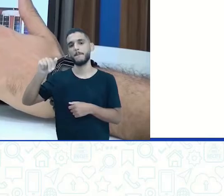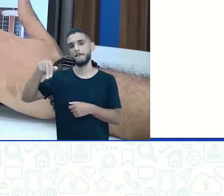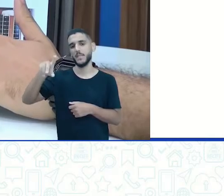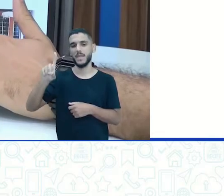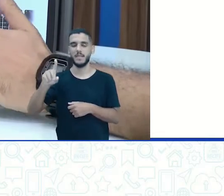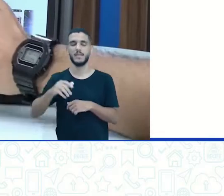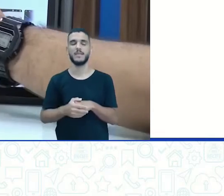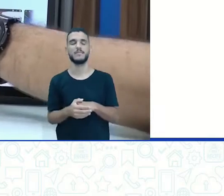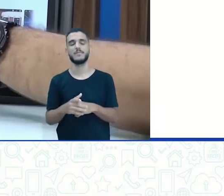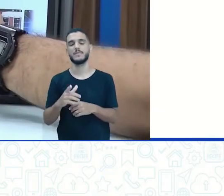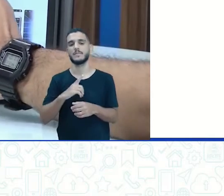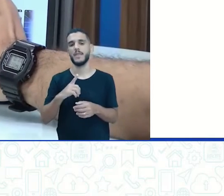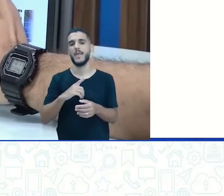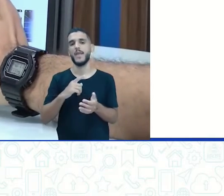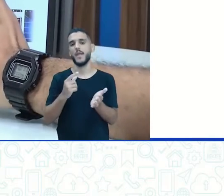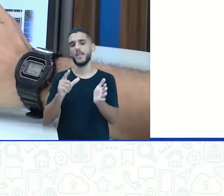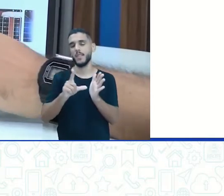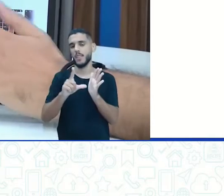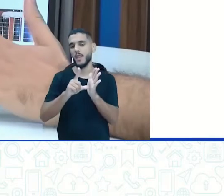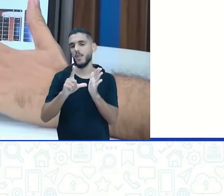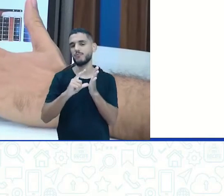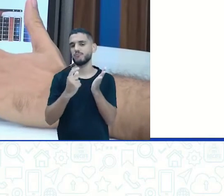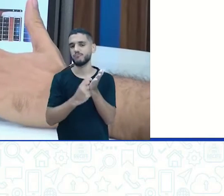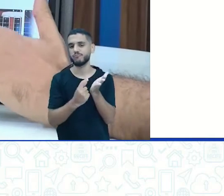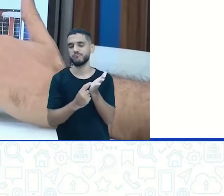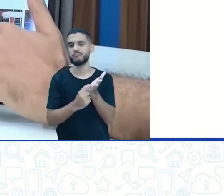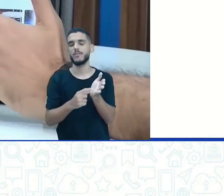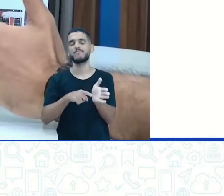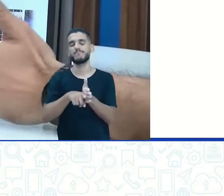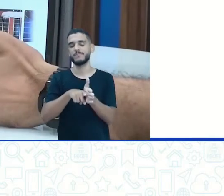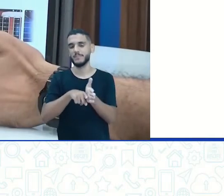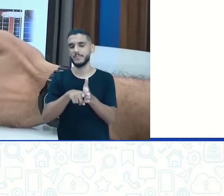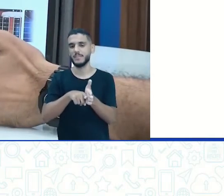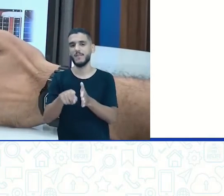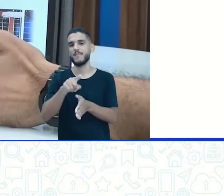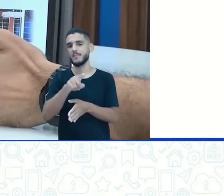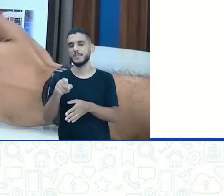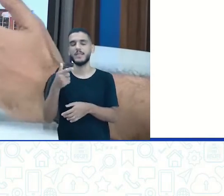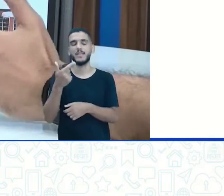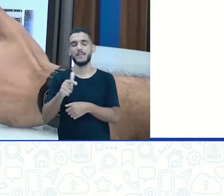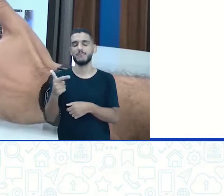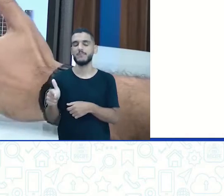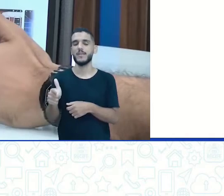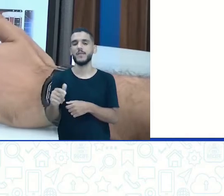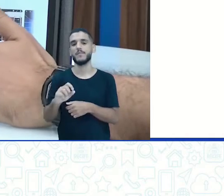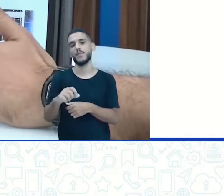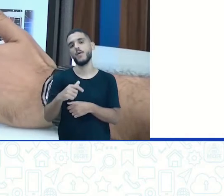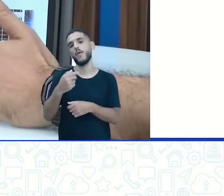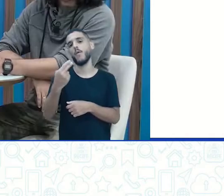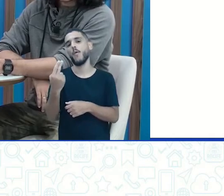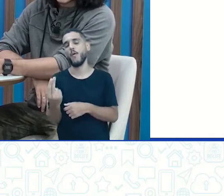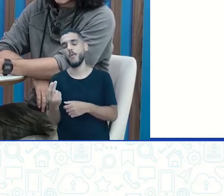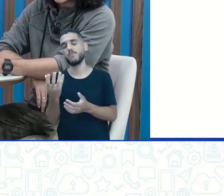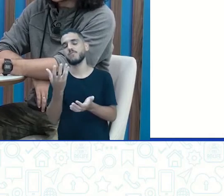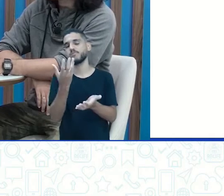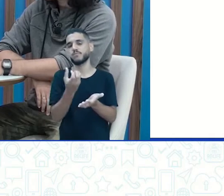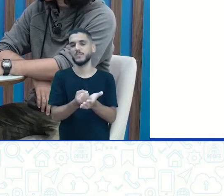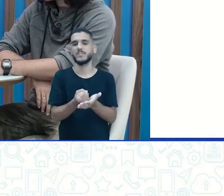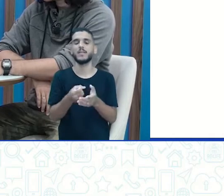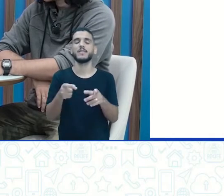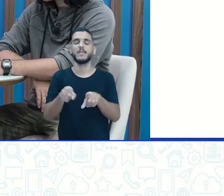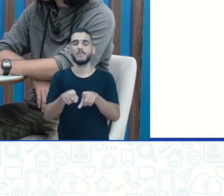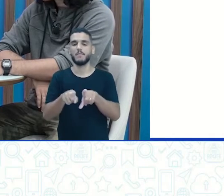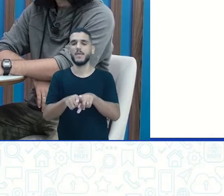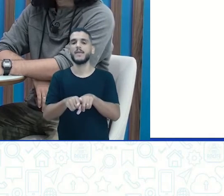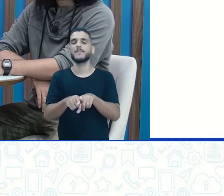Store, eu digitei Walkband, para caso vocês não tenham o aplicativo. Outra alternativa de vocês também baixarem e